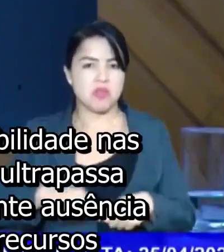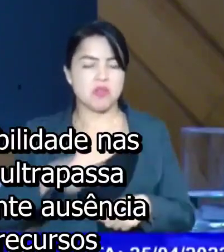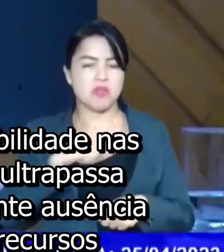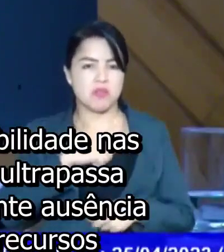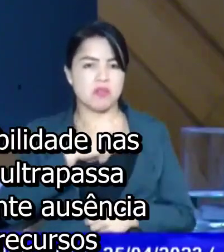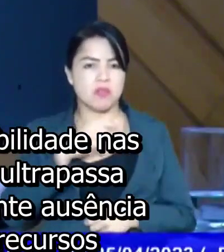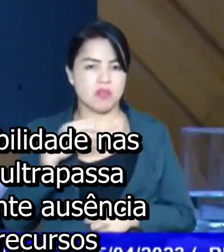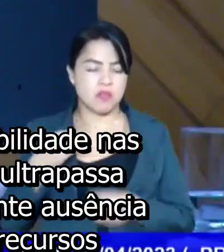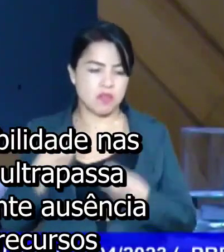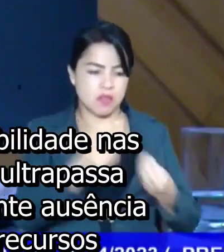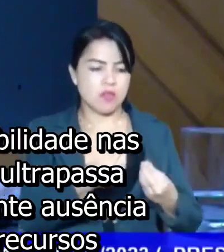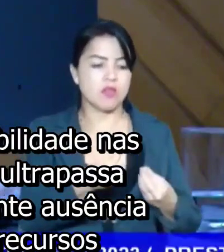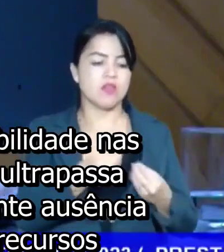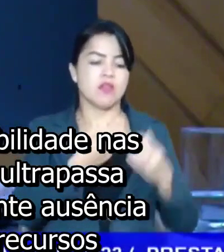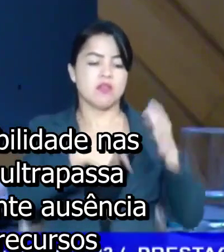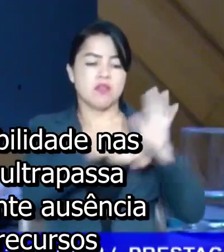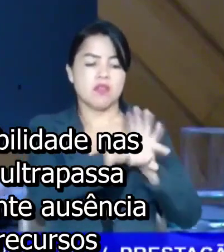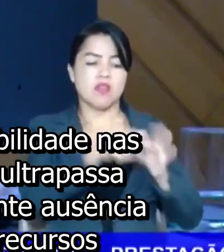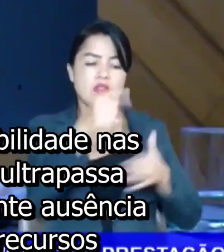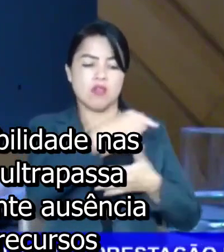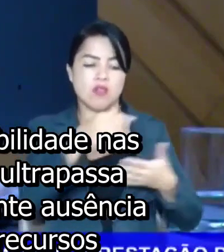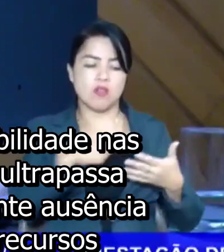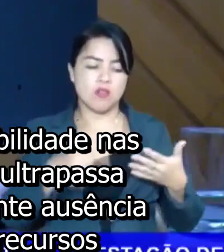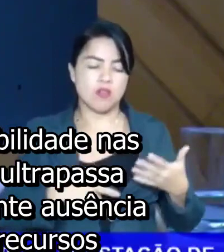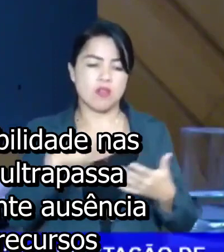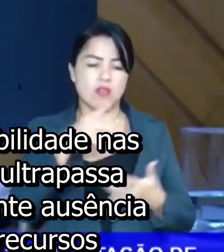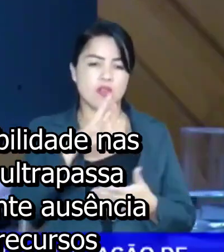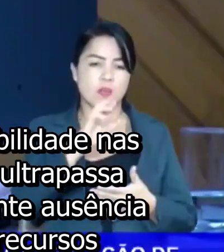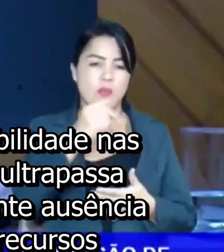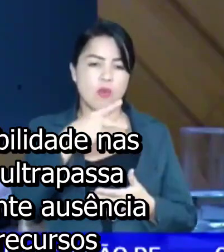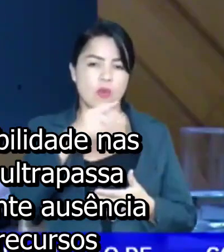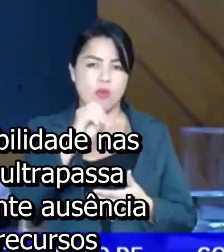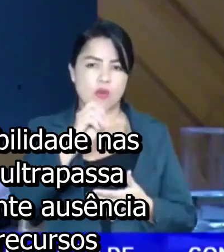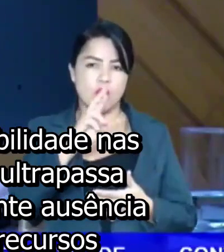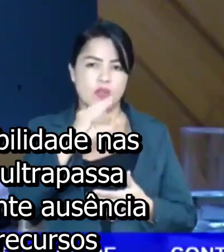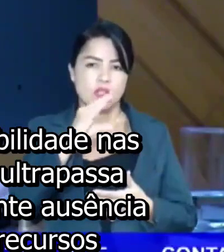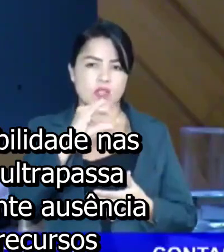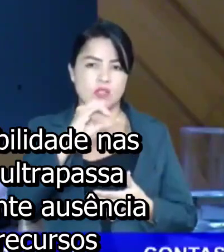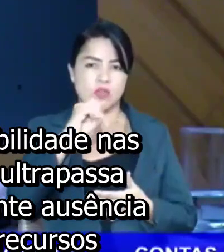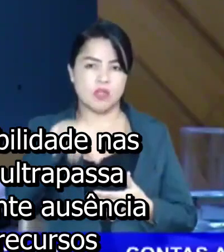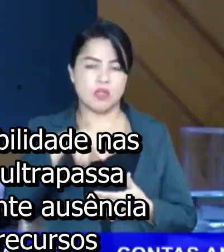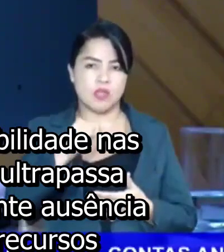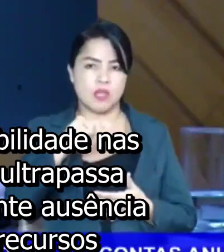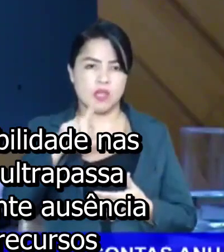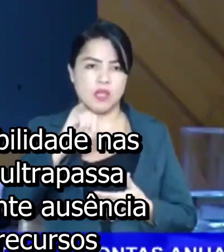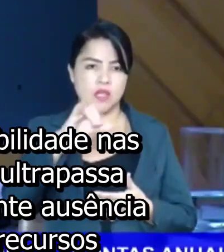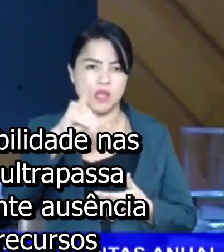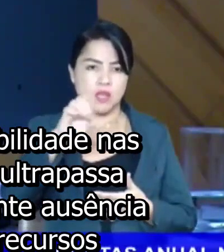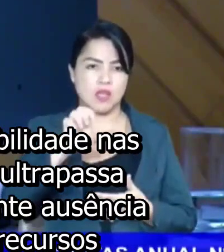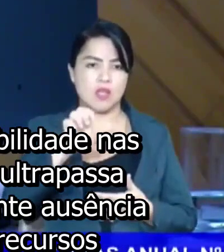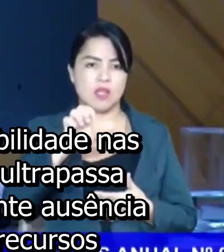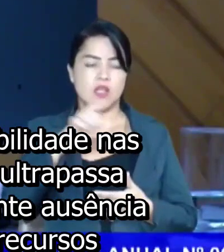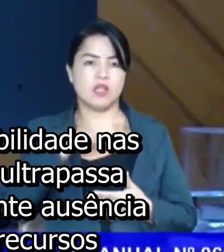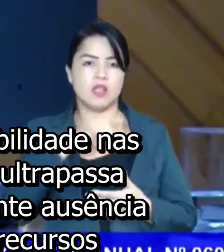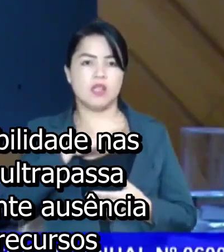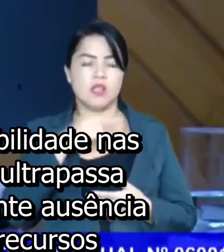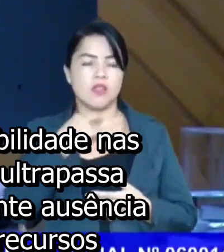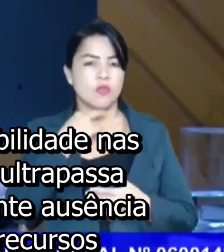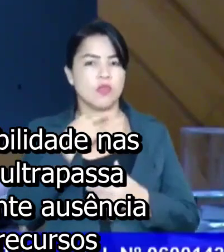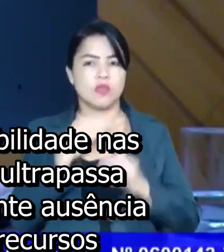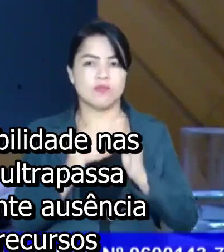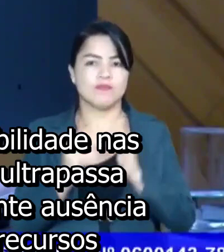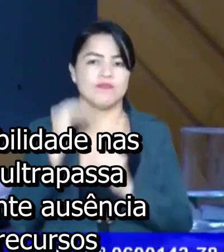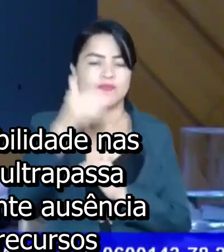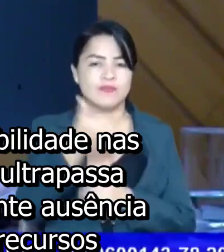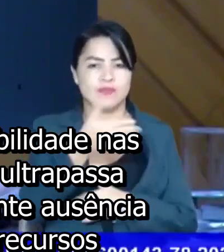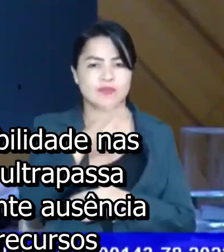a aplicação dos princípios da proporcionalidade e razoabilidade nas hipóteses em que o valor total da irregularidade não ultrapassa 10%